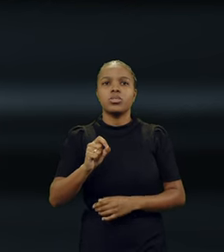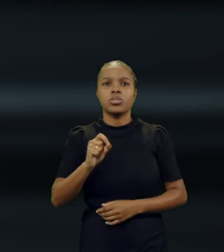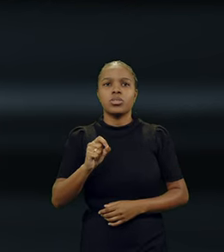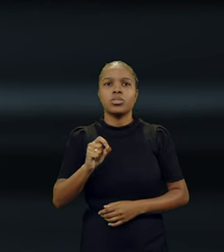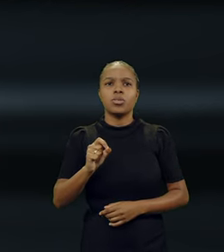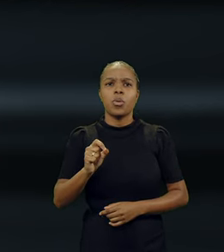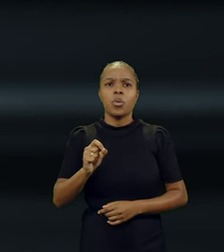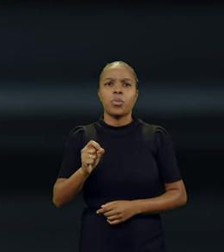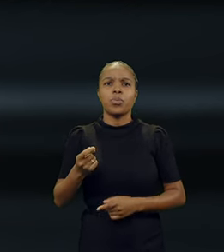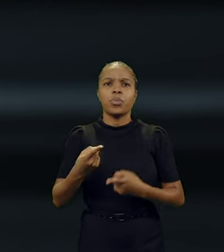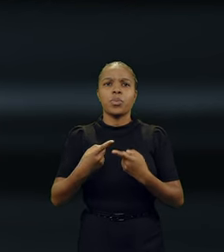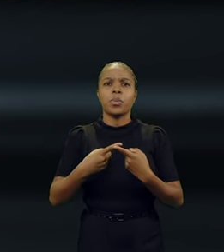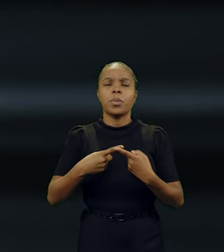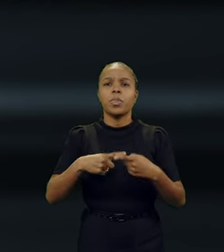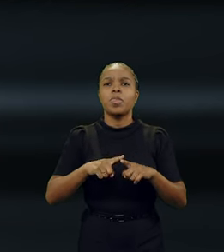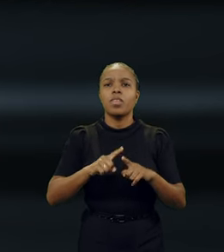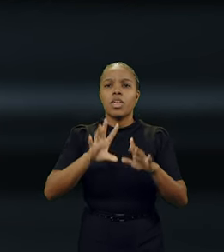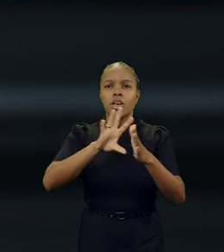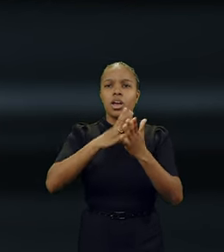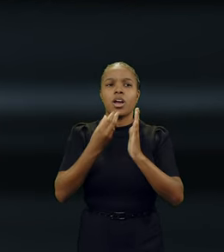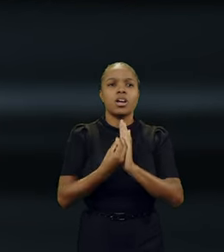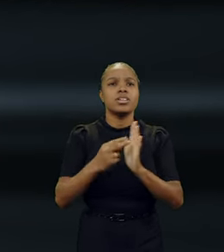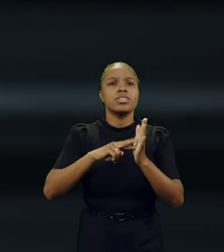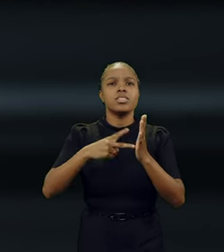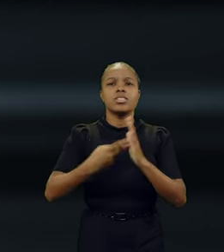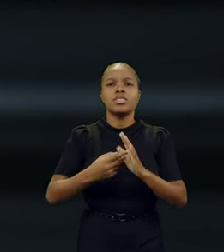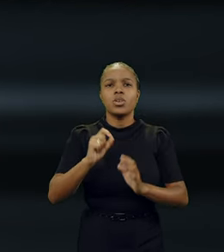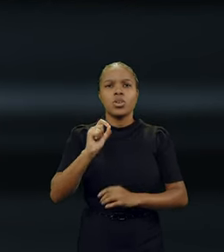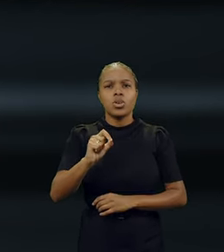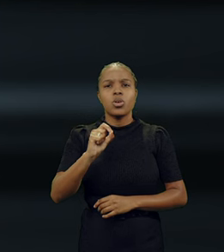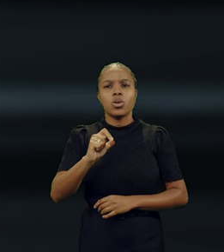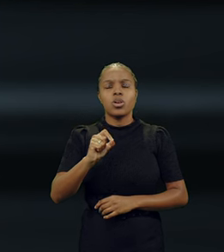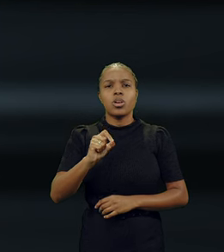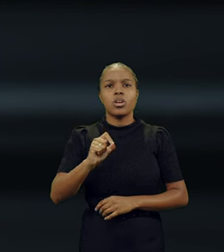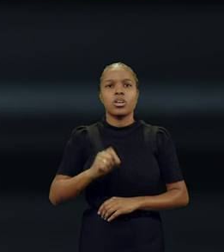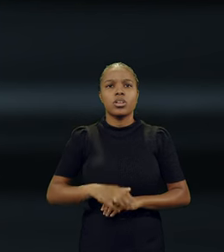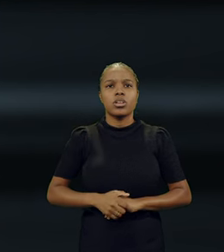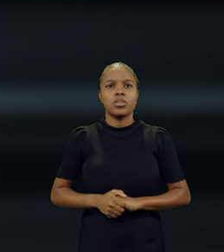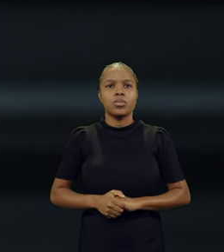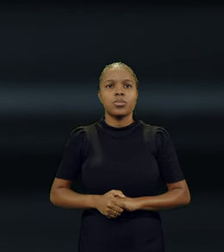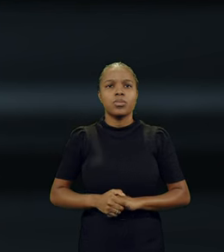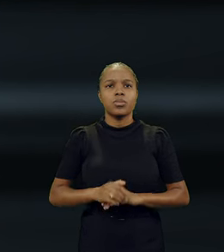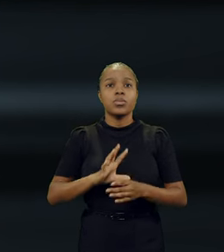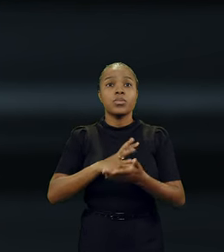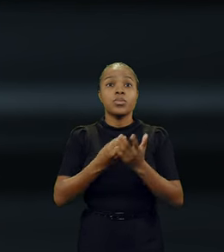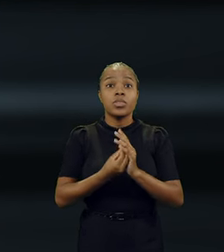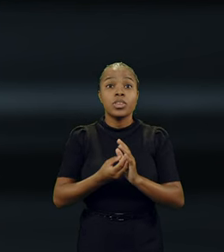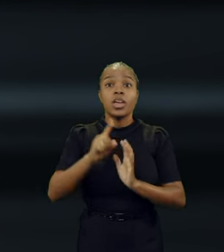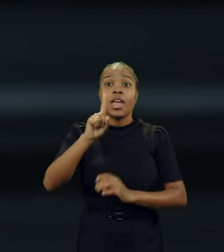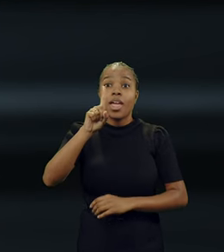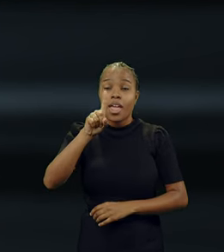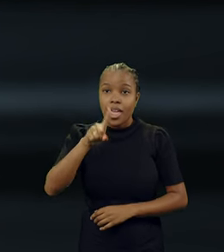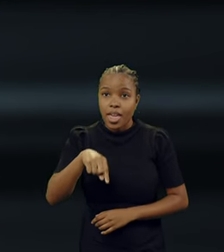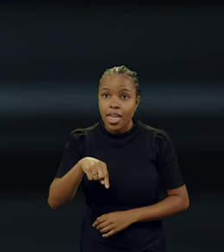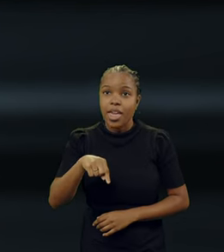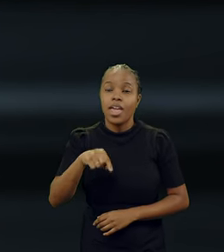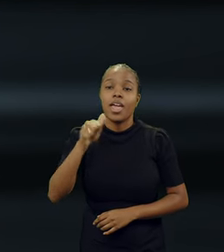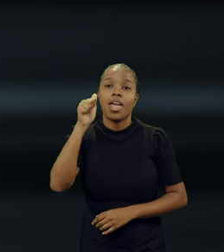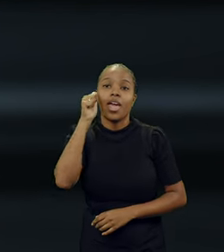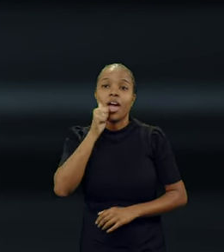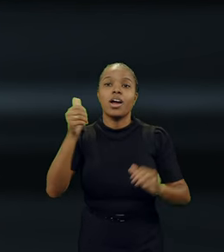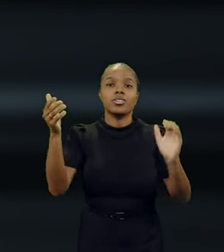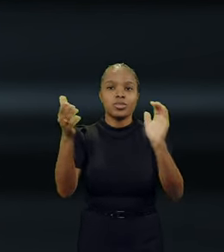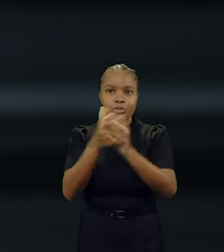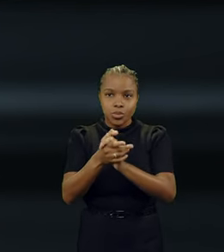Mas a Igreja é o que se tratando de Jesus? A Igreja é a esposa.